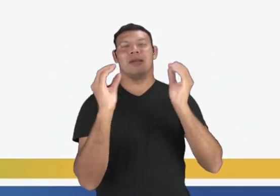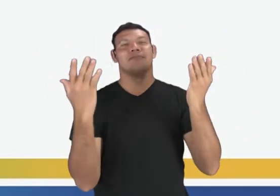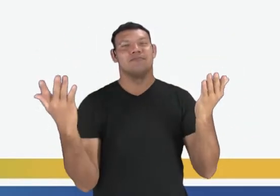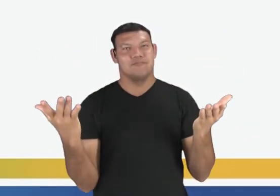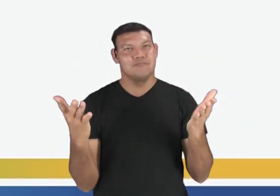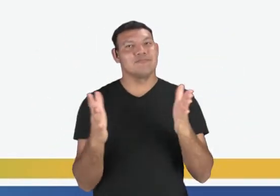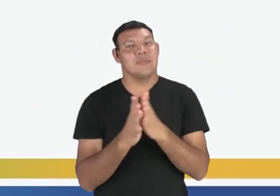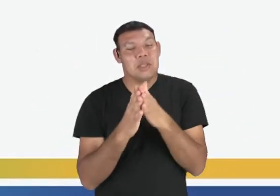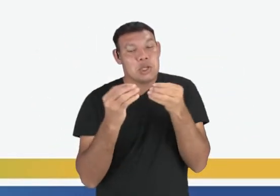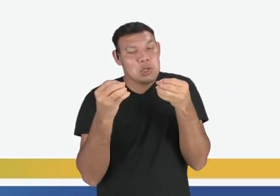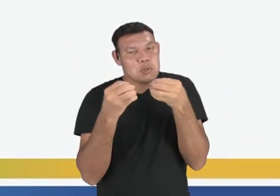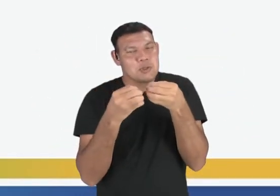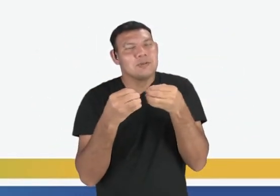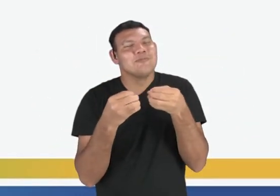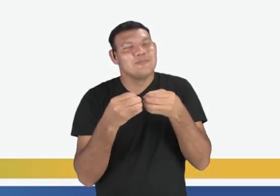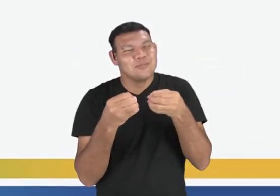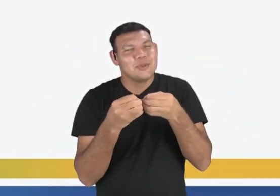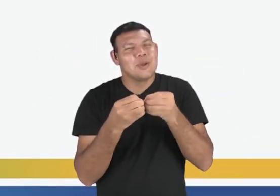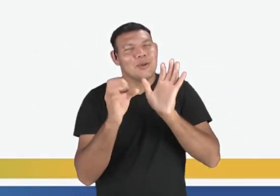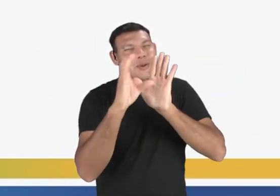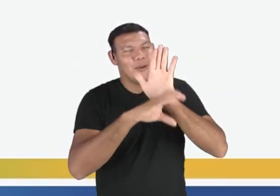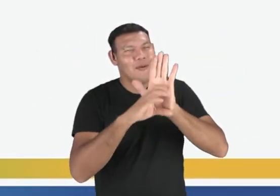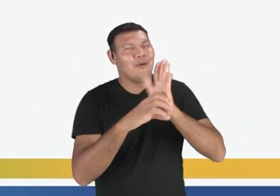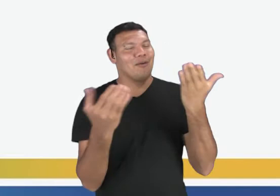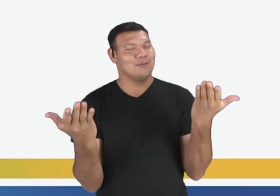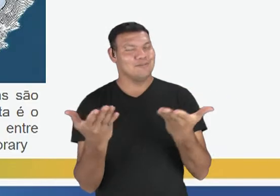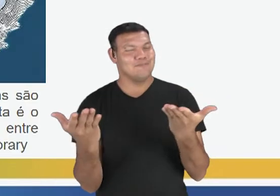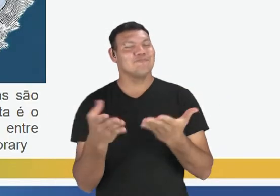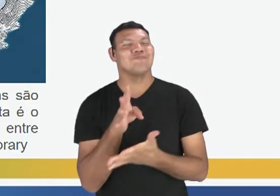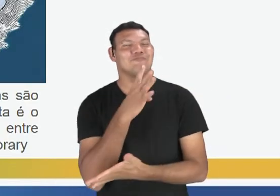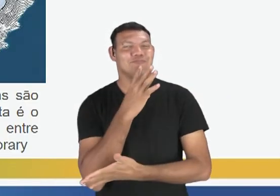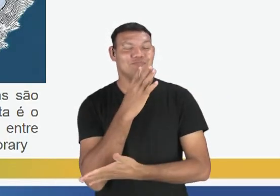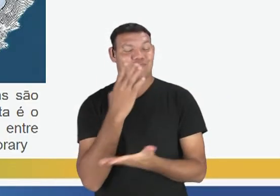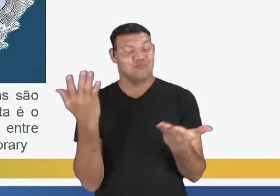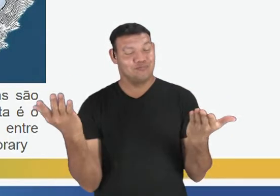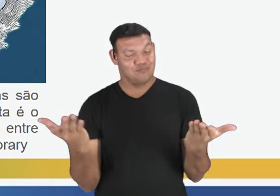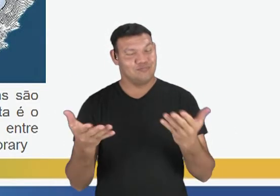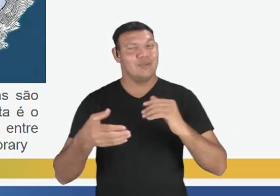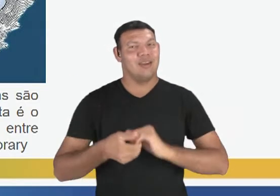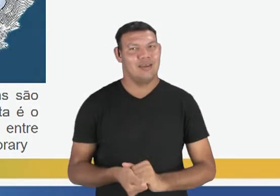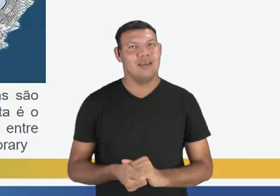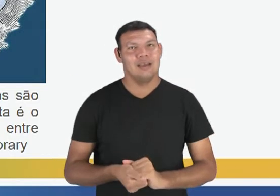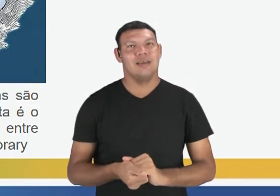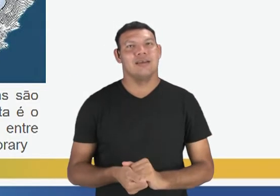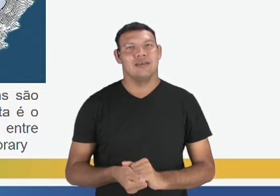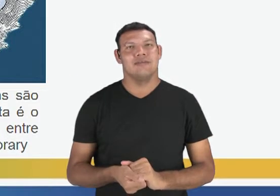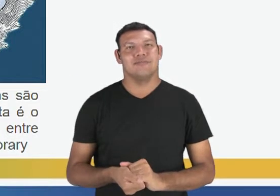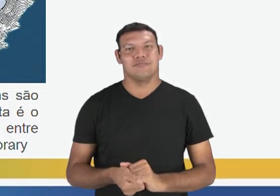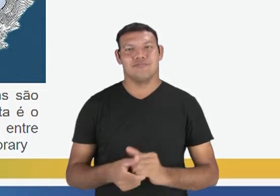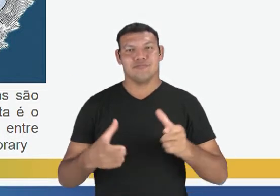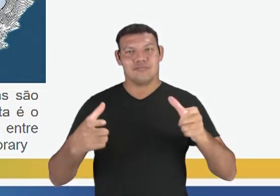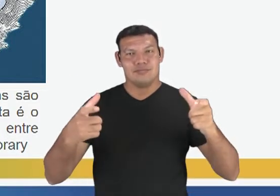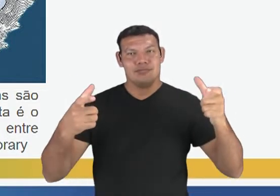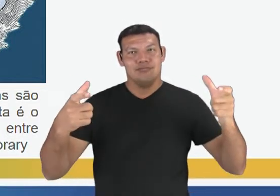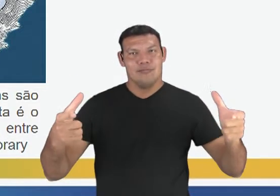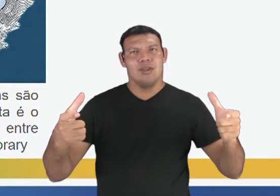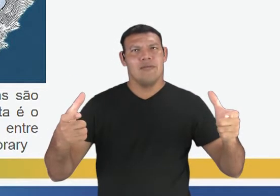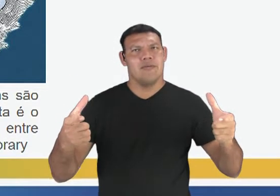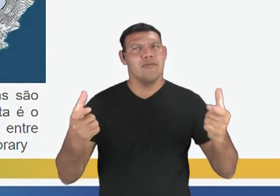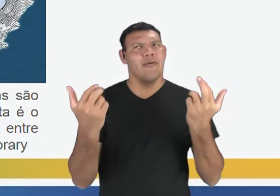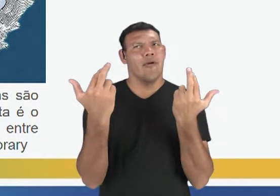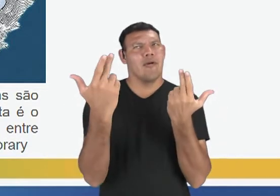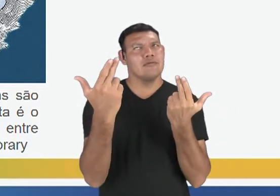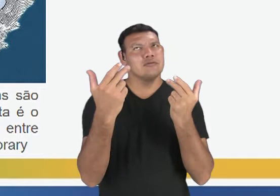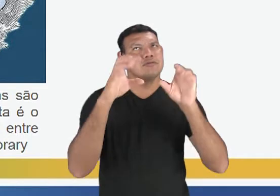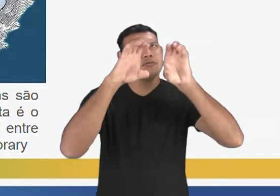se aproximar de conceitos que até hoje a gente conhece. E aí, a Terra ser esférica como o céu,